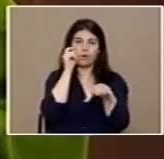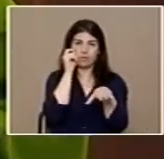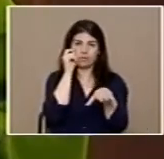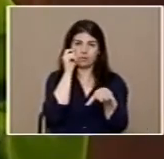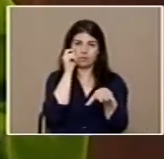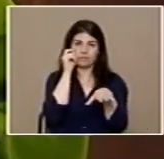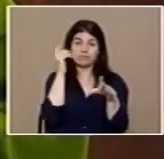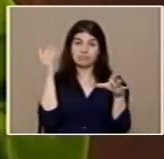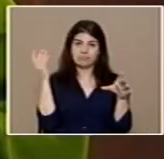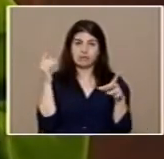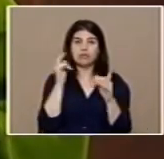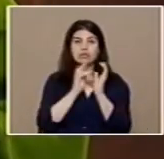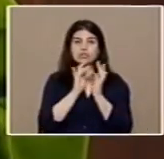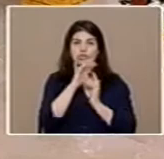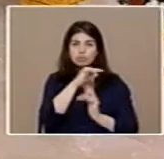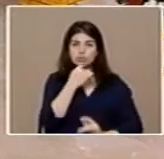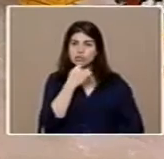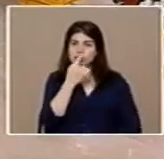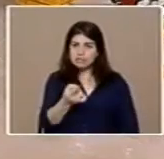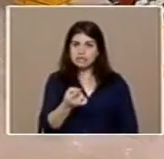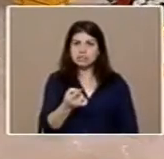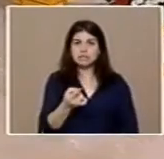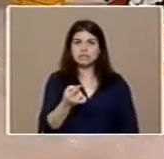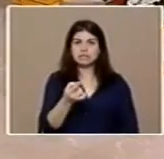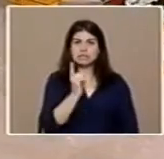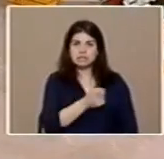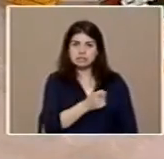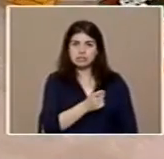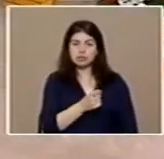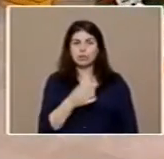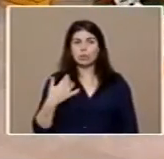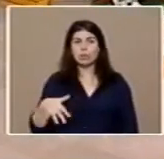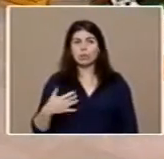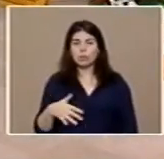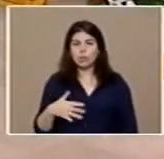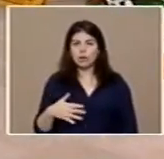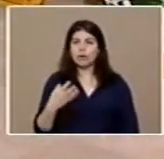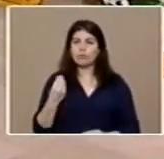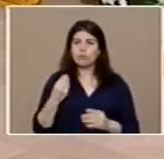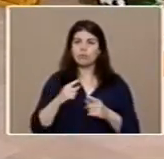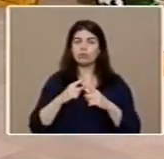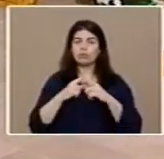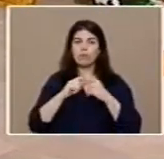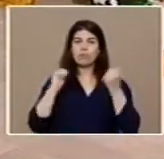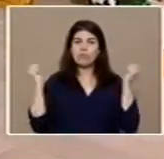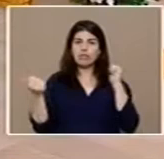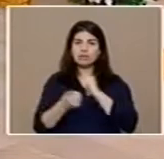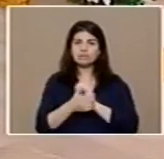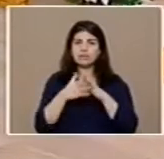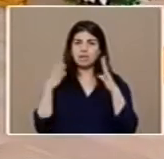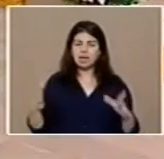revolucionário no seu tempo e a mulher foi criada com igual dignidade escutamos na primeira leitura